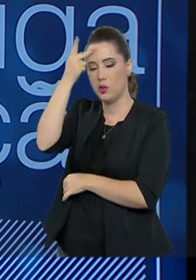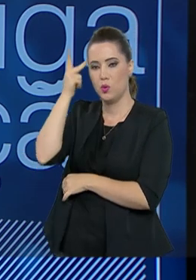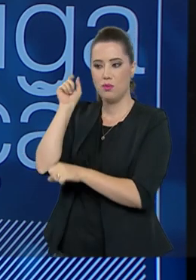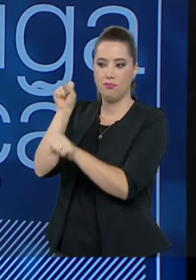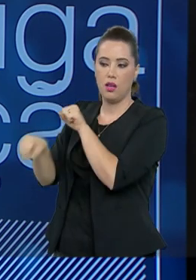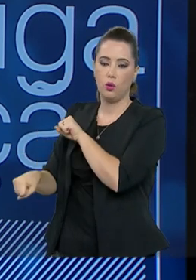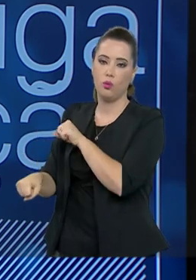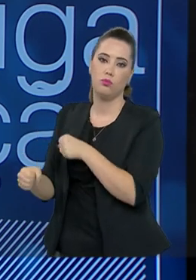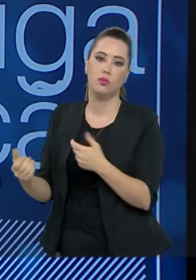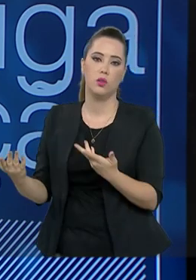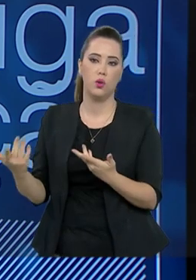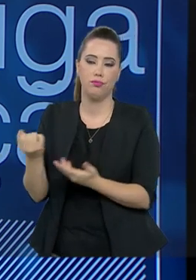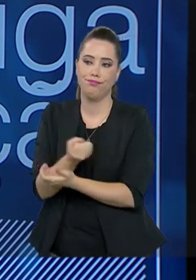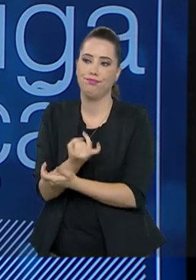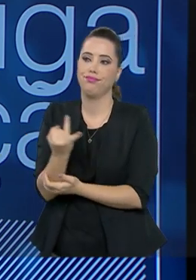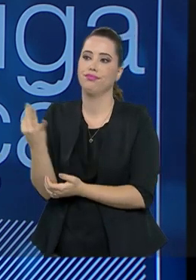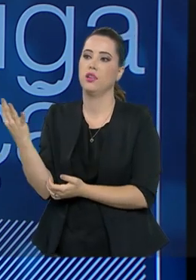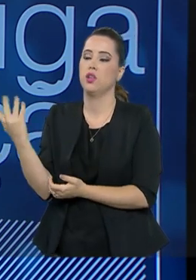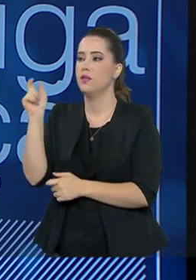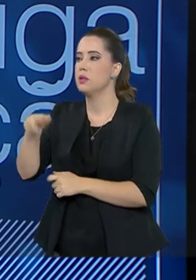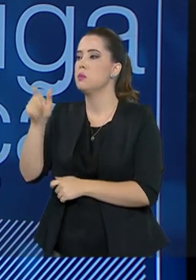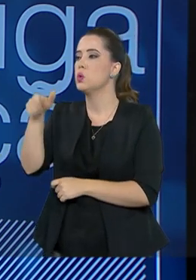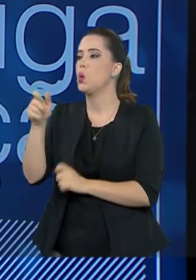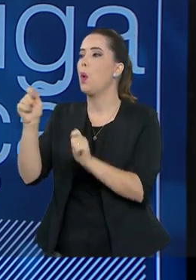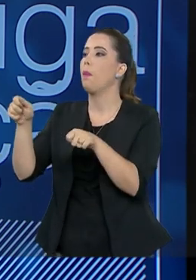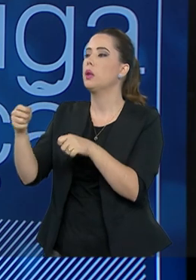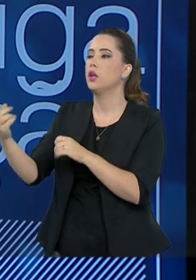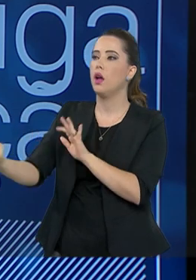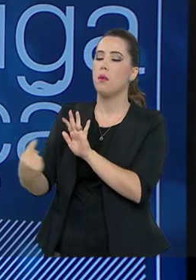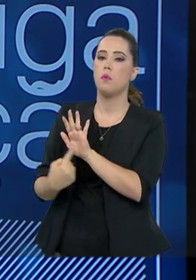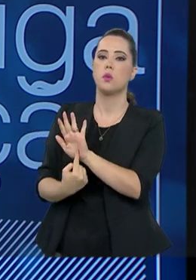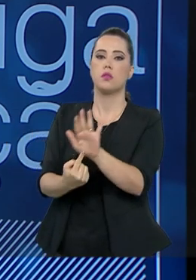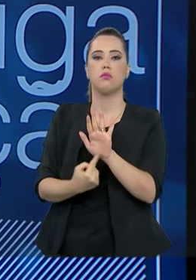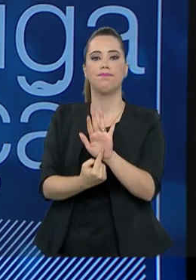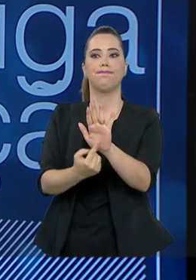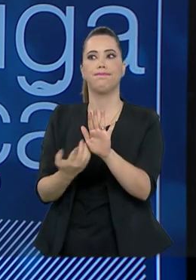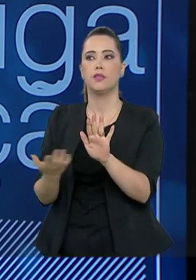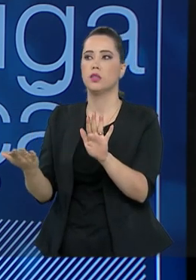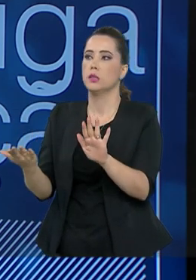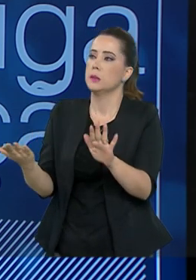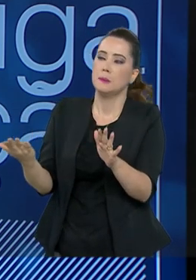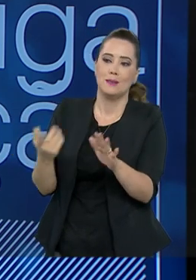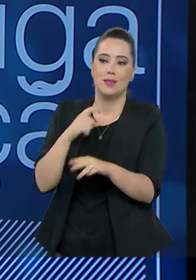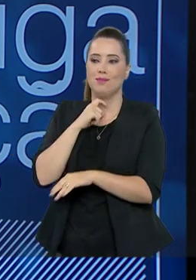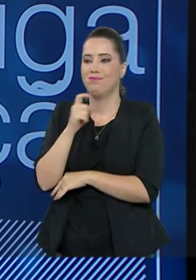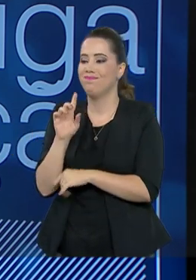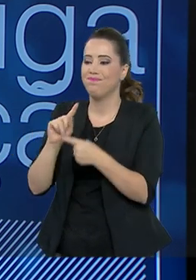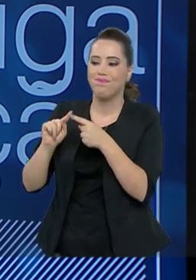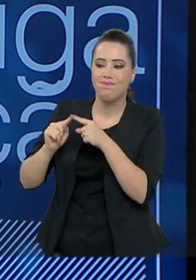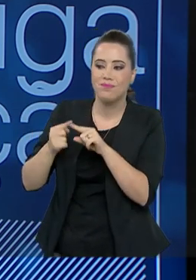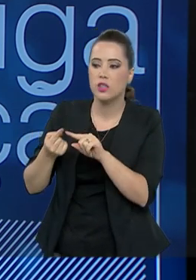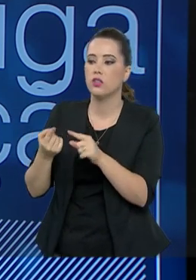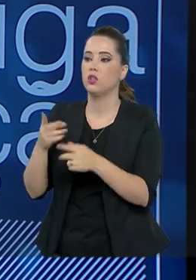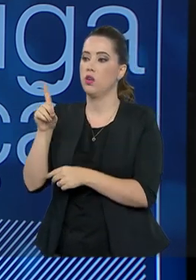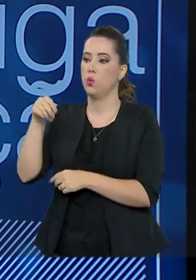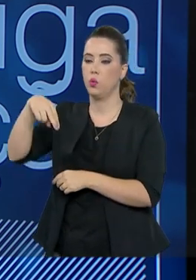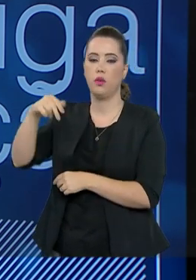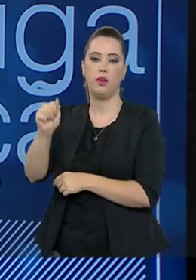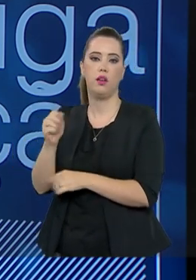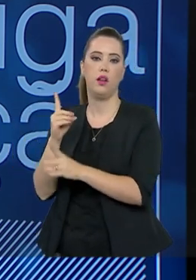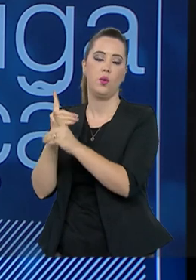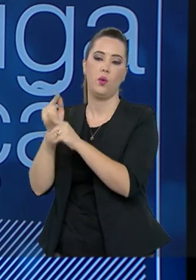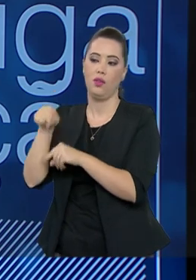homicídio, né? Vários suspeitos foram apresentados para a perícia, mas nenhum deles correspondia ao DNA encontrado